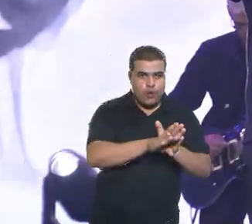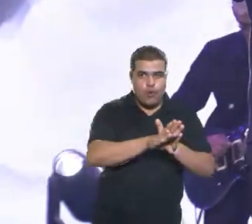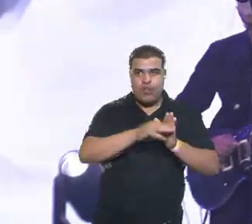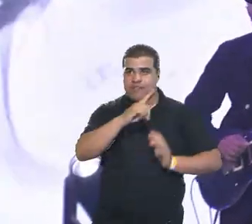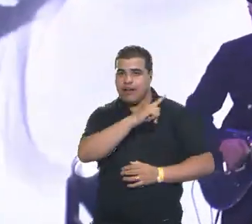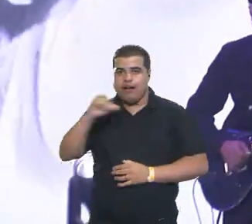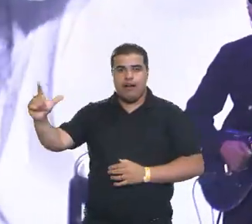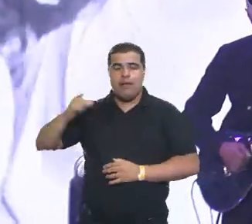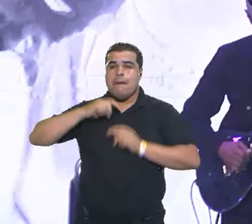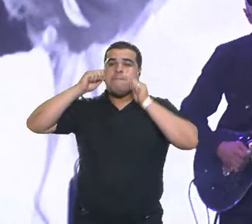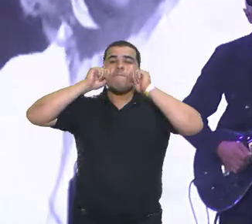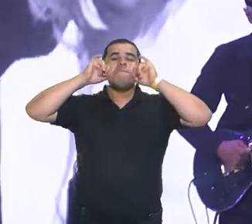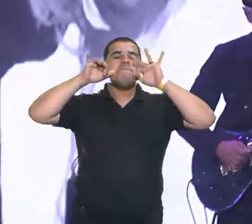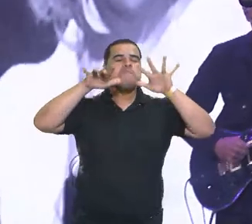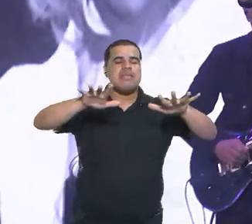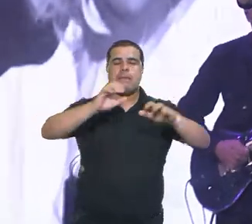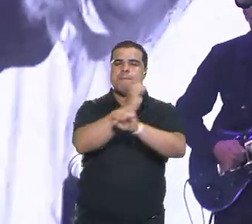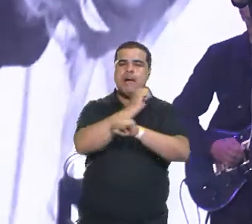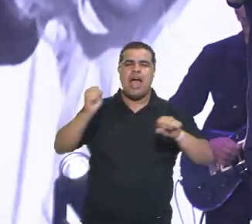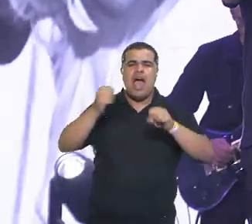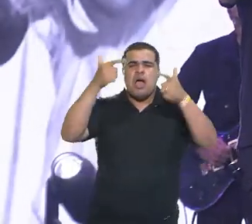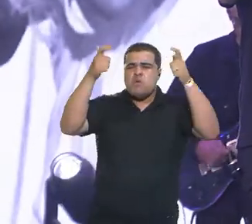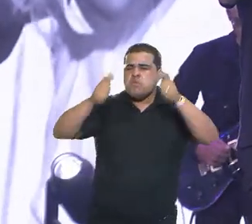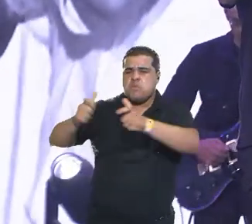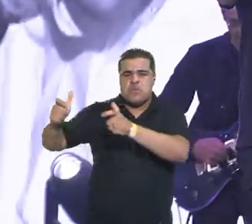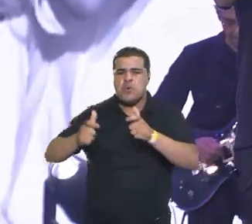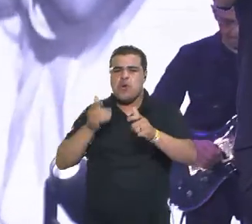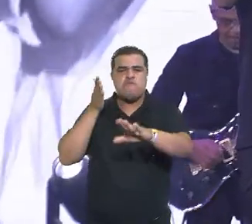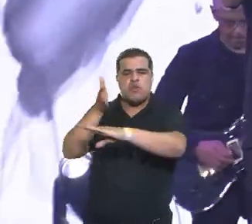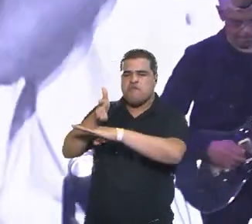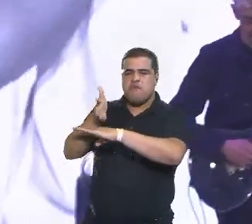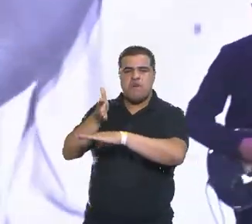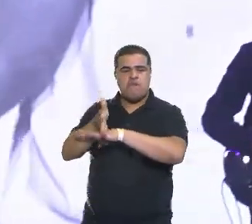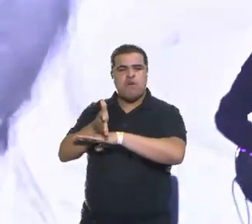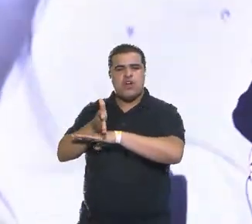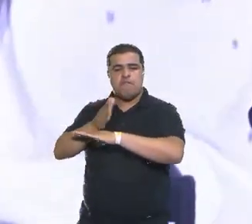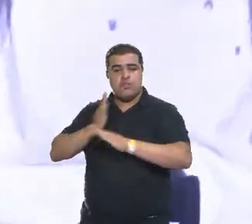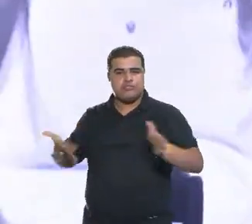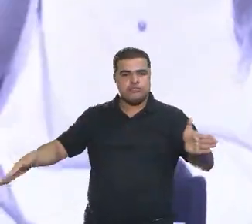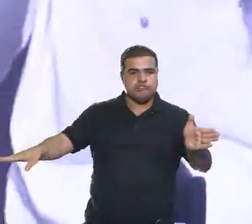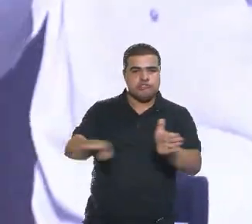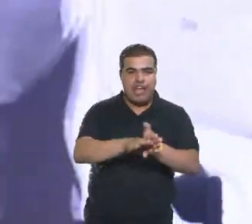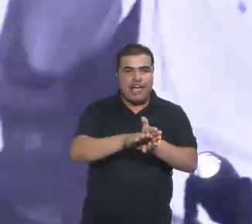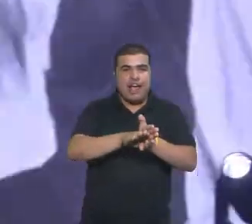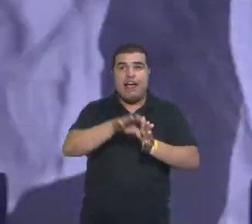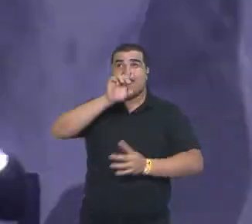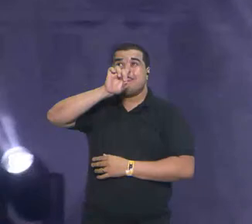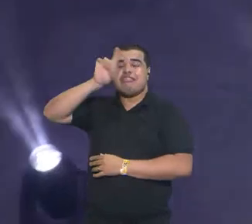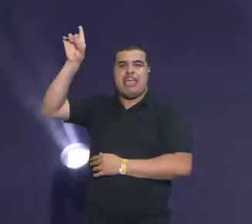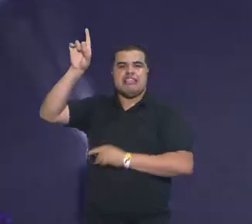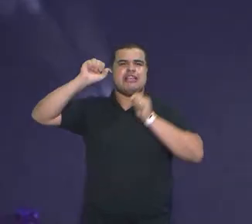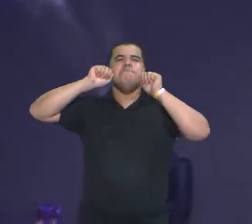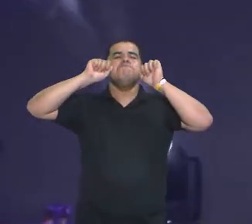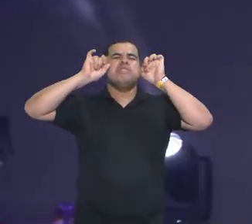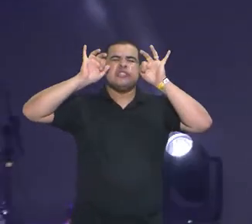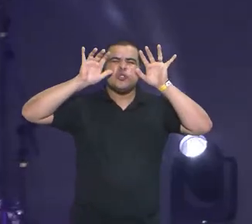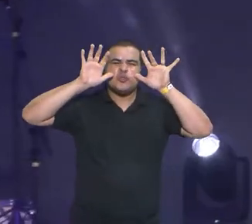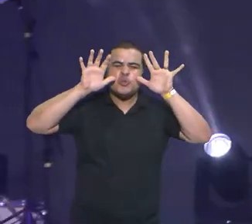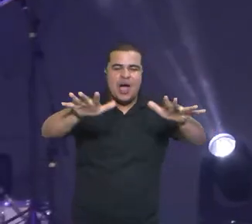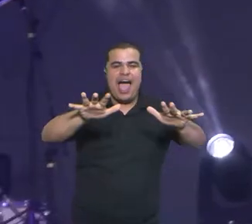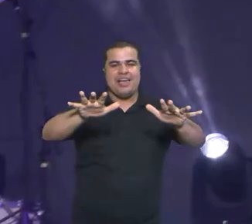e por onde você passar onde você chegar que colocar a planta do seu pé Deus vai